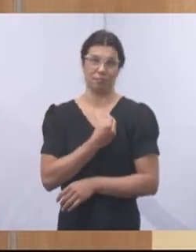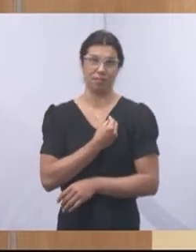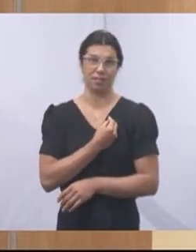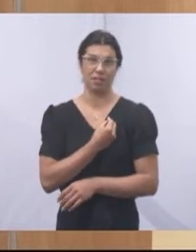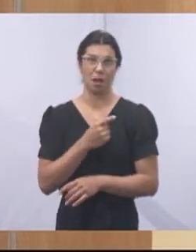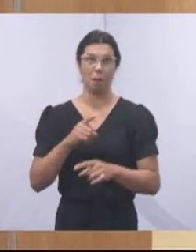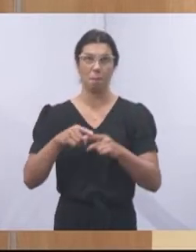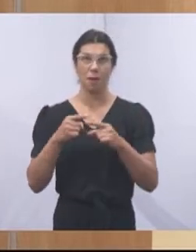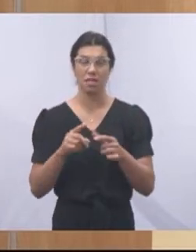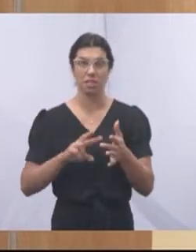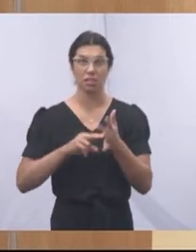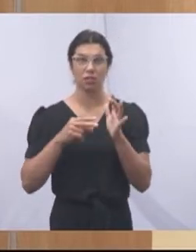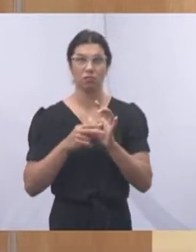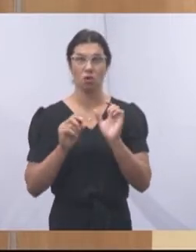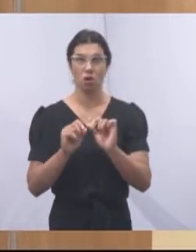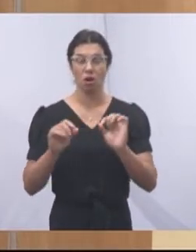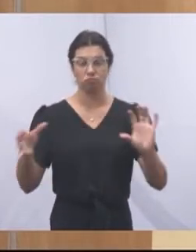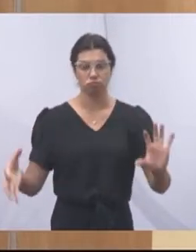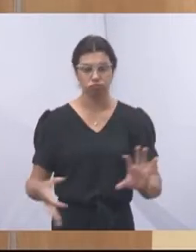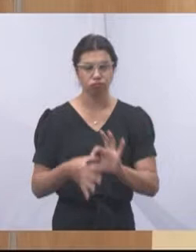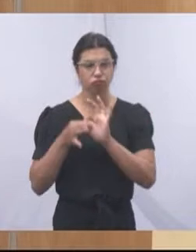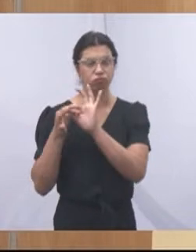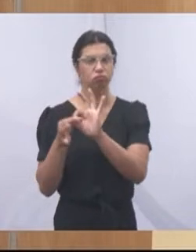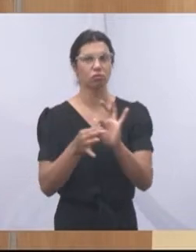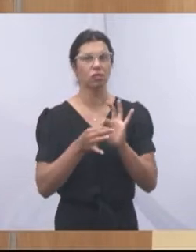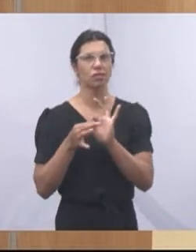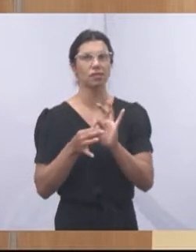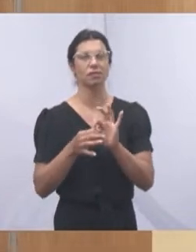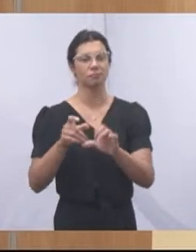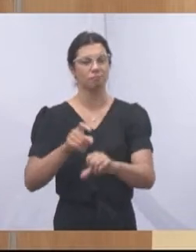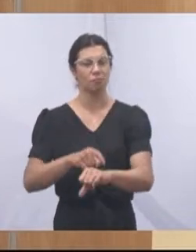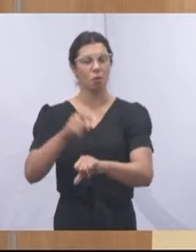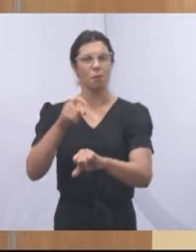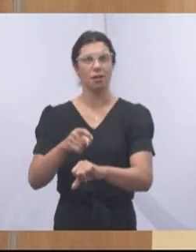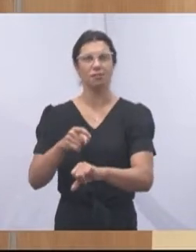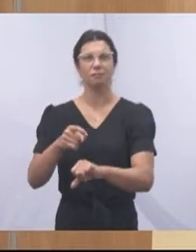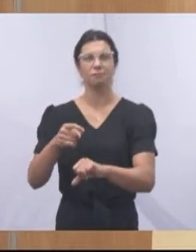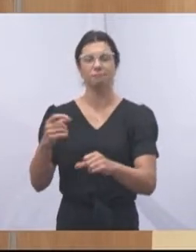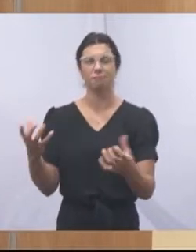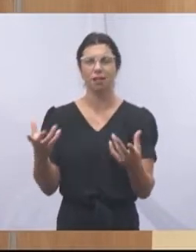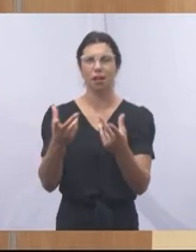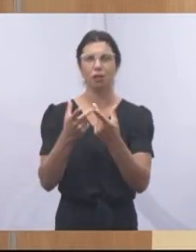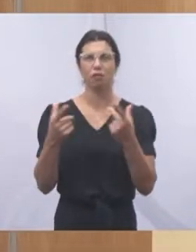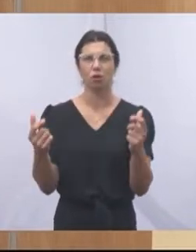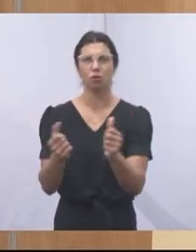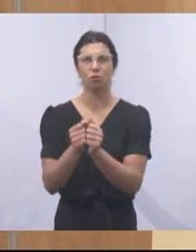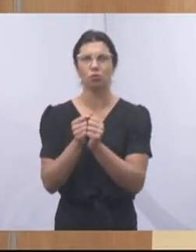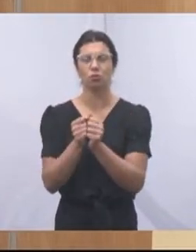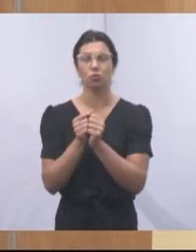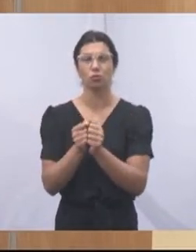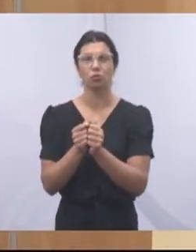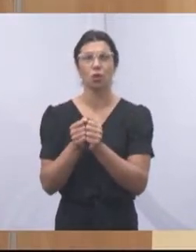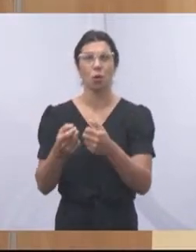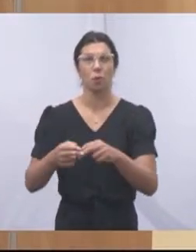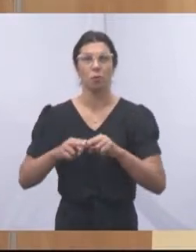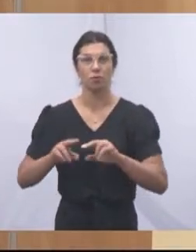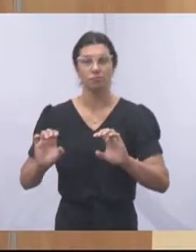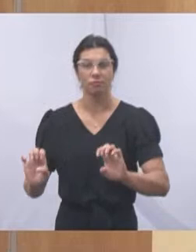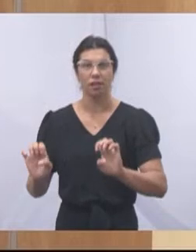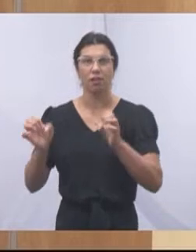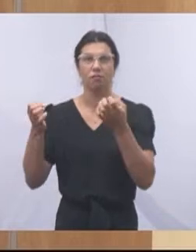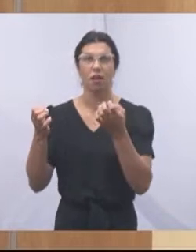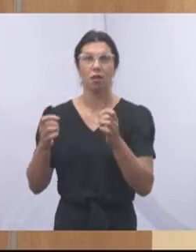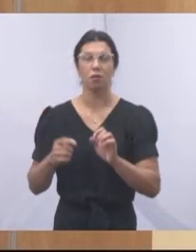capacidade de unir pessoas e criar momentos inesquecíveis. Dessa forma, esse evento